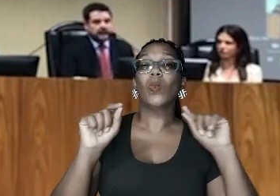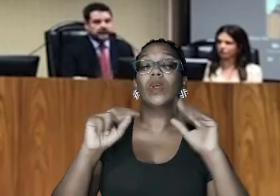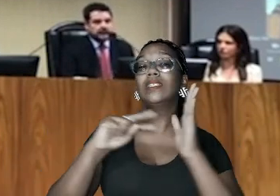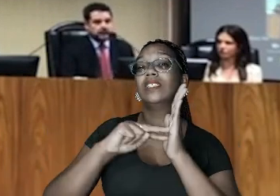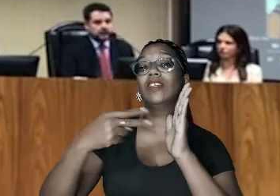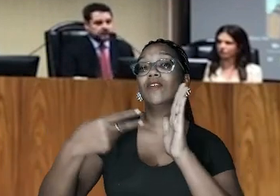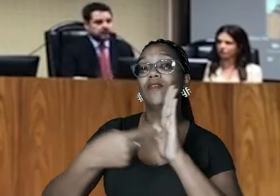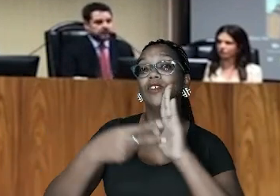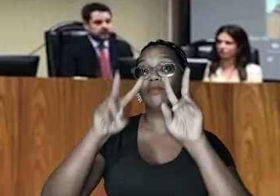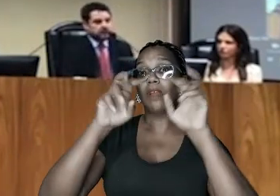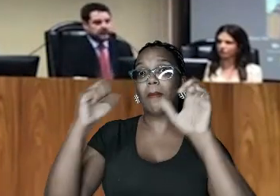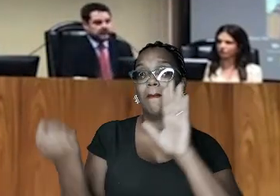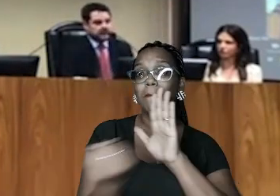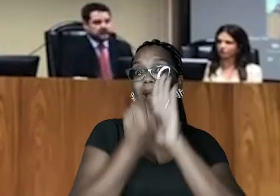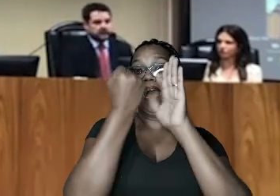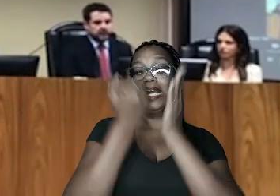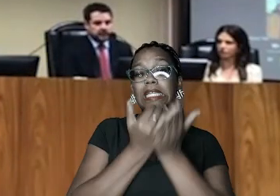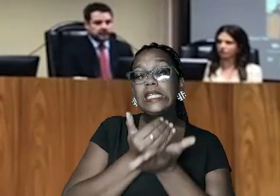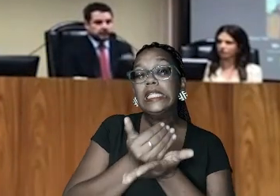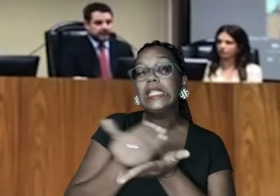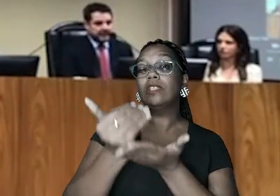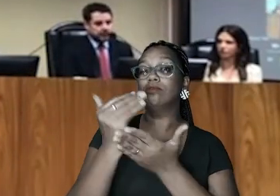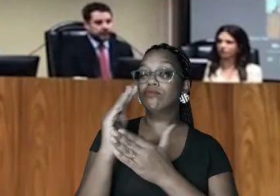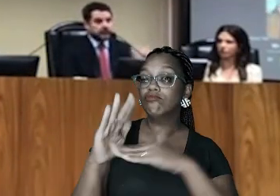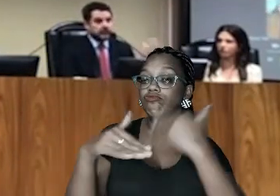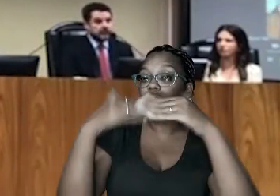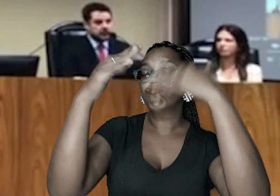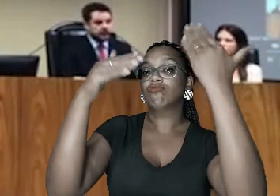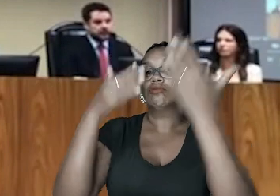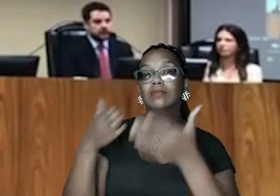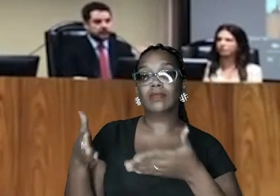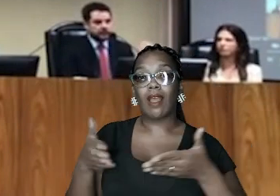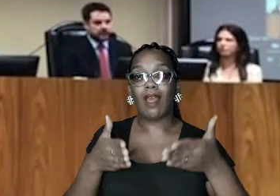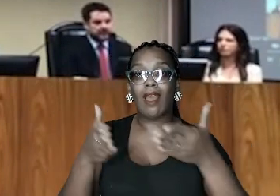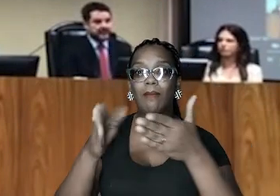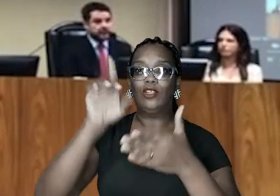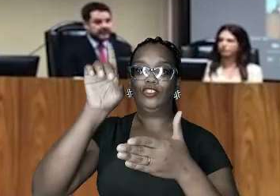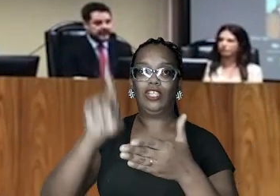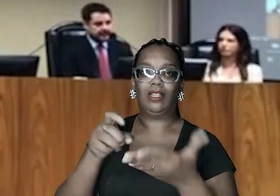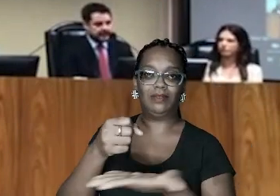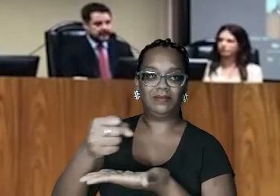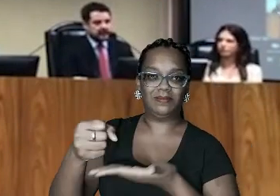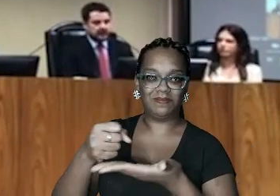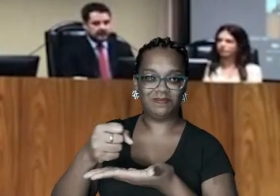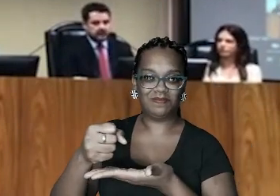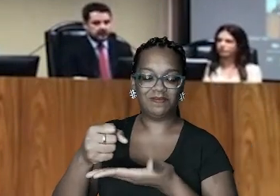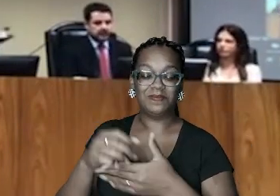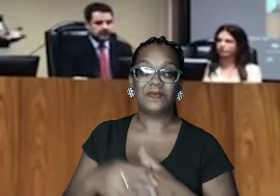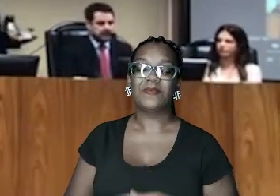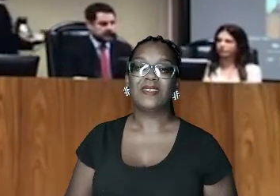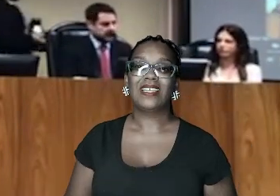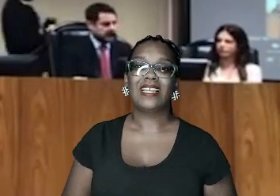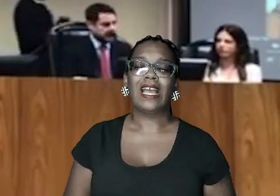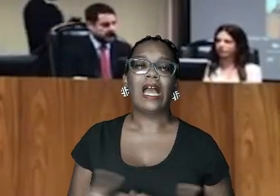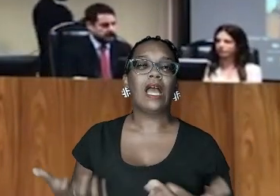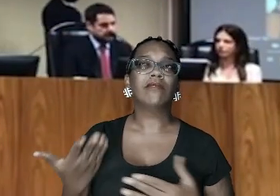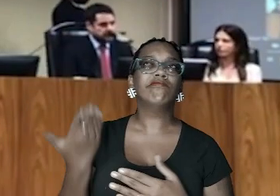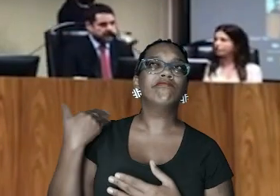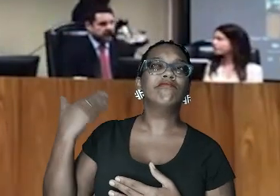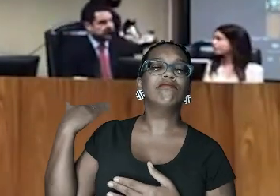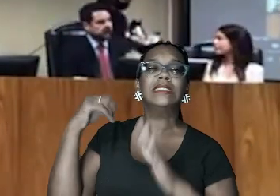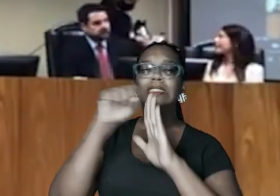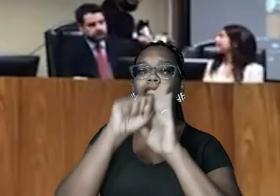e o que isso significou em termos de Marco para o início do desenvolvimento da caminhada em relação aos direitos fundamentais